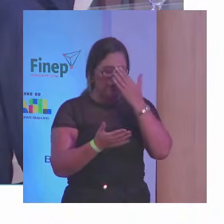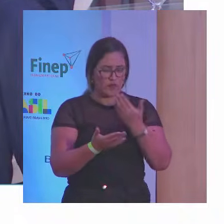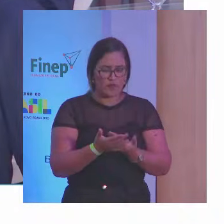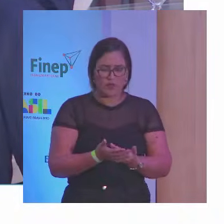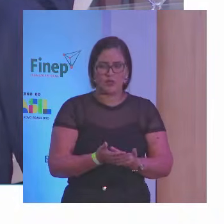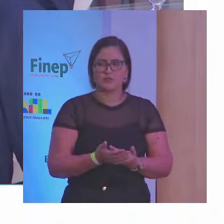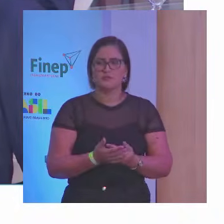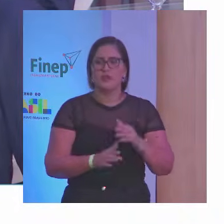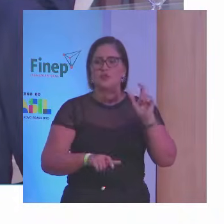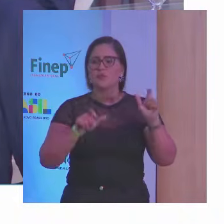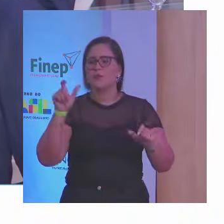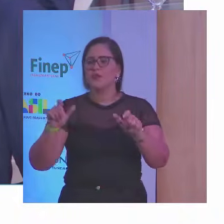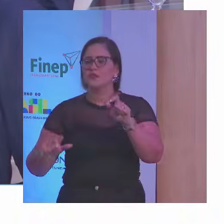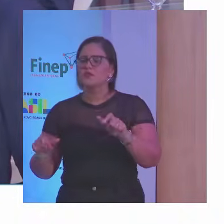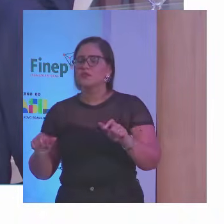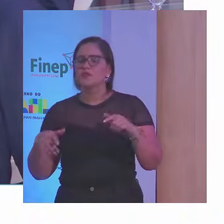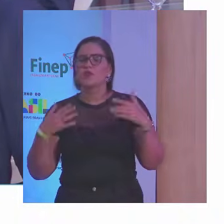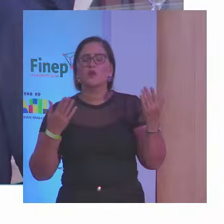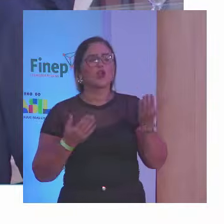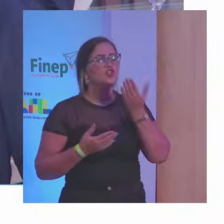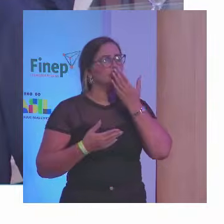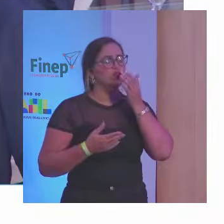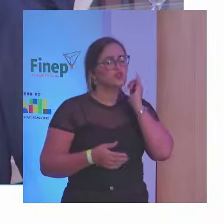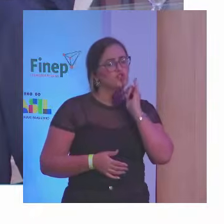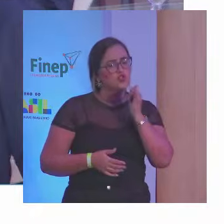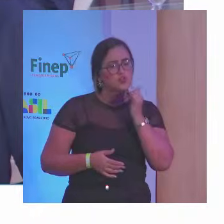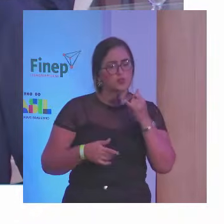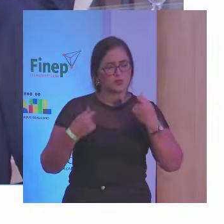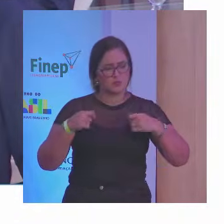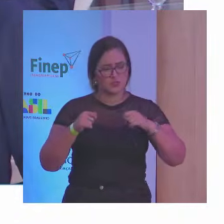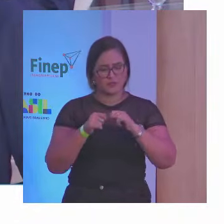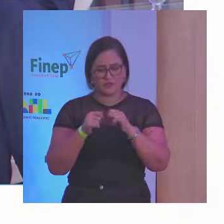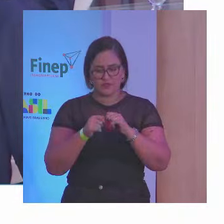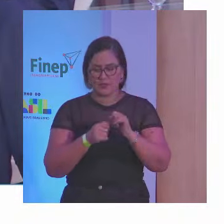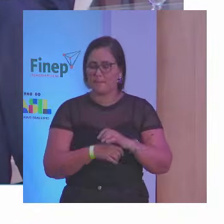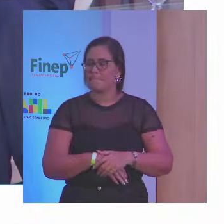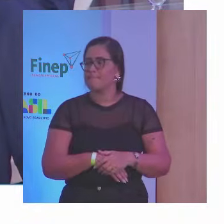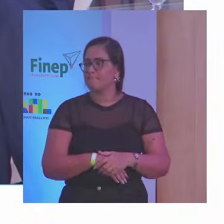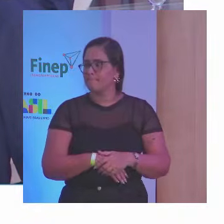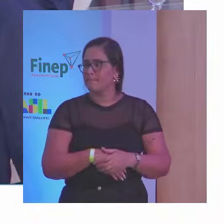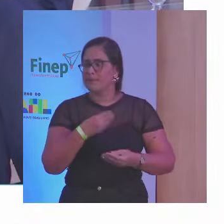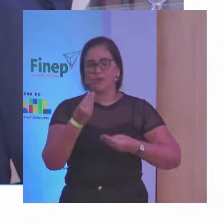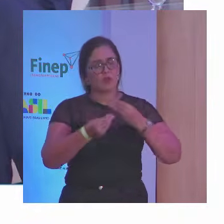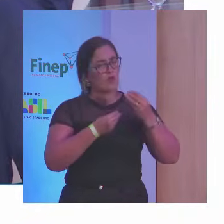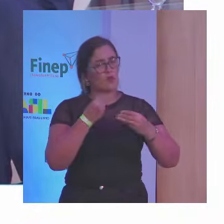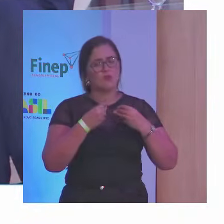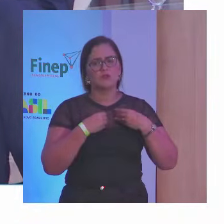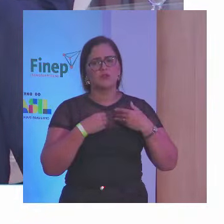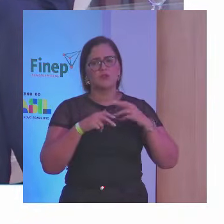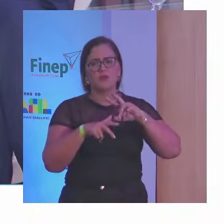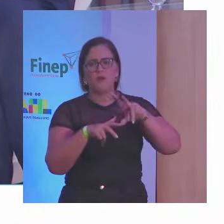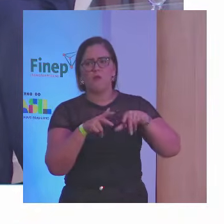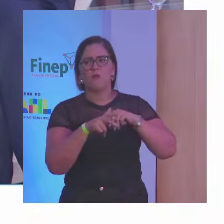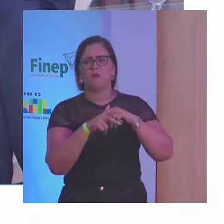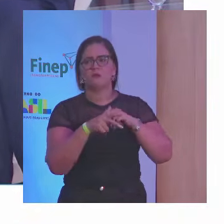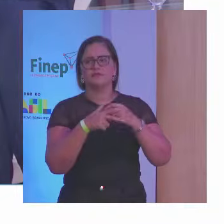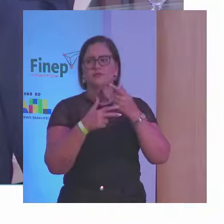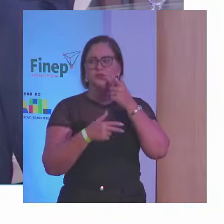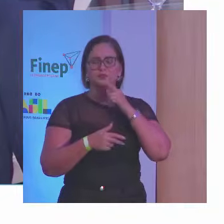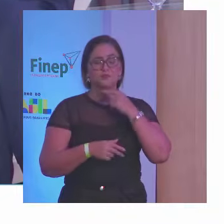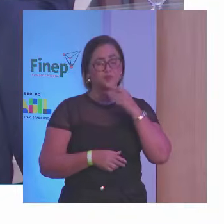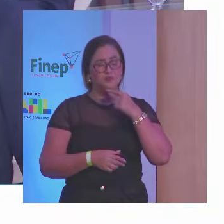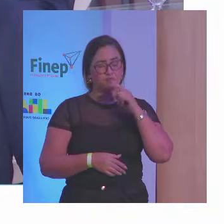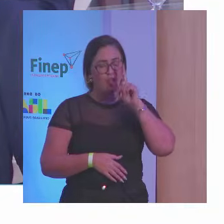são as pessoas? Qual é o tipo de discurso que você deveria estar ficando ligado? Como que você não cai em golpe? Então, essa é uma